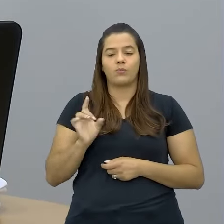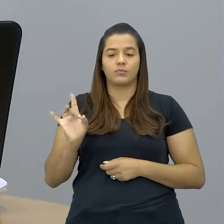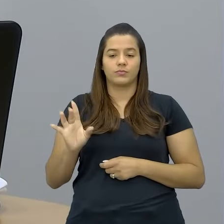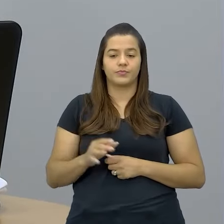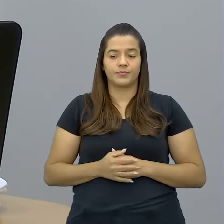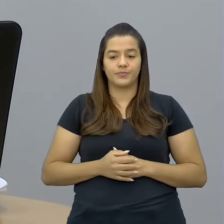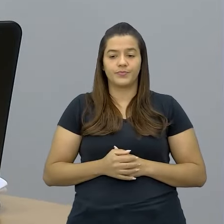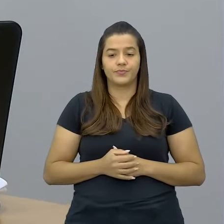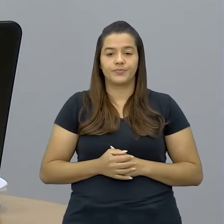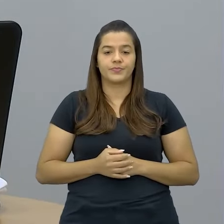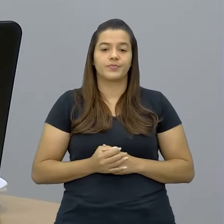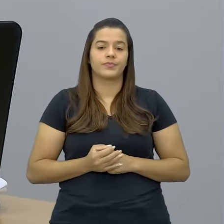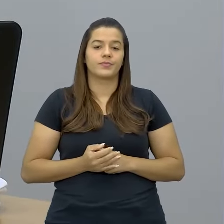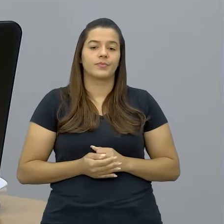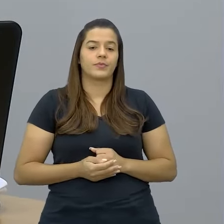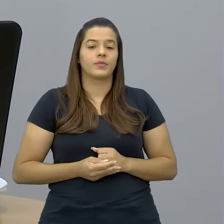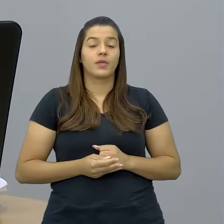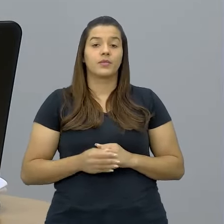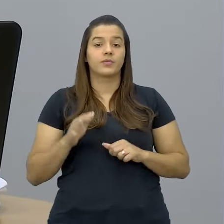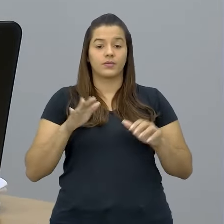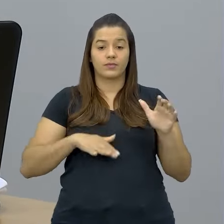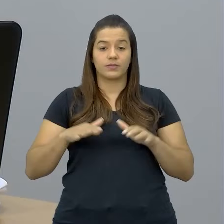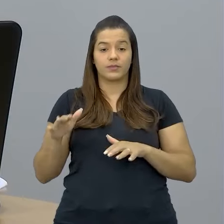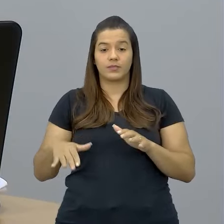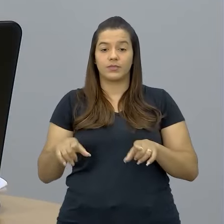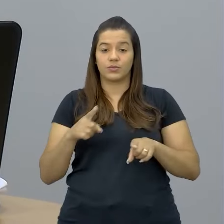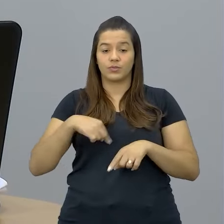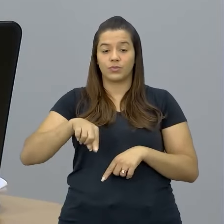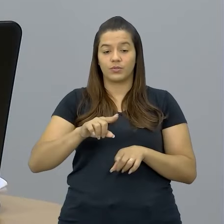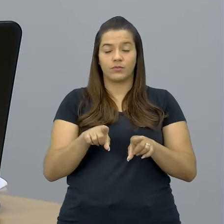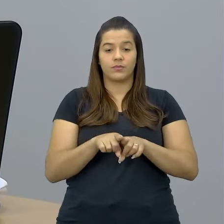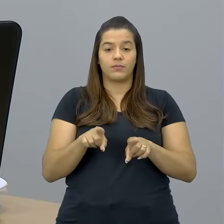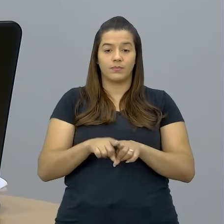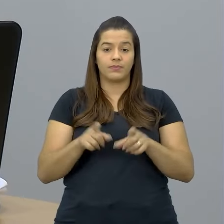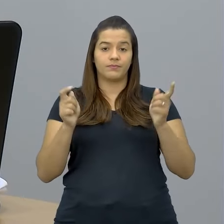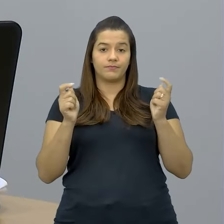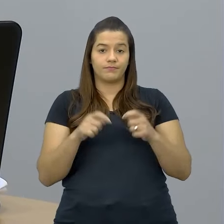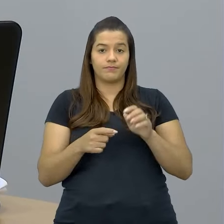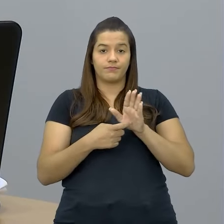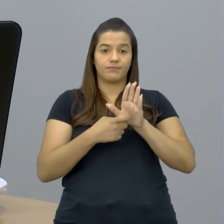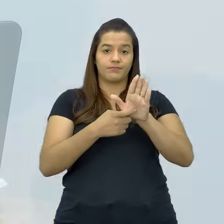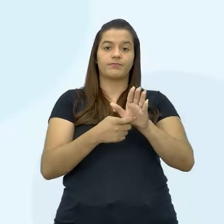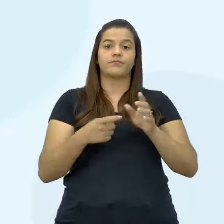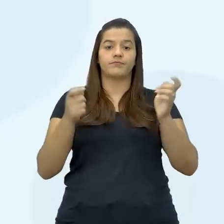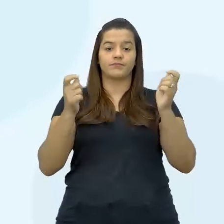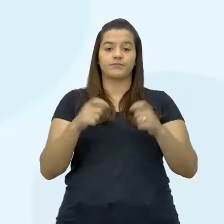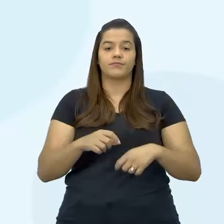assim, a gente pode até fazer um destaque aí. Pode voltar um pouquinho no slide 19, por favor?